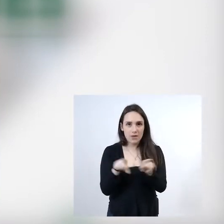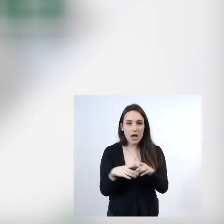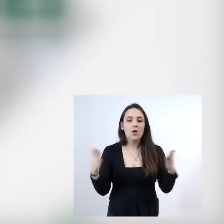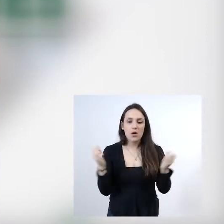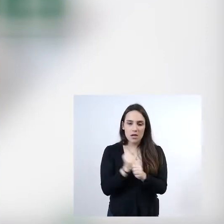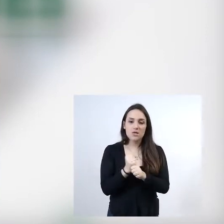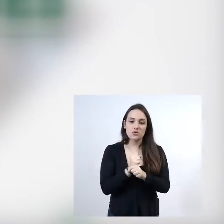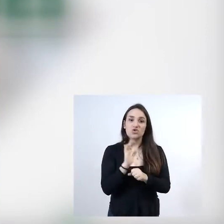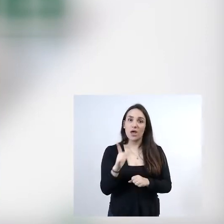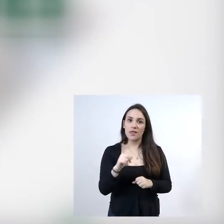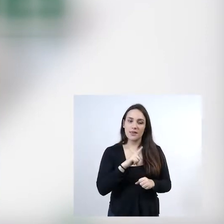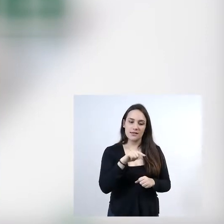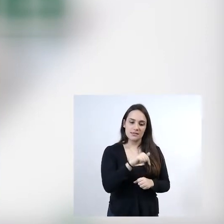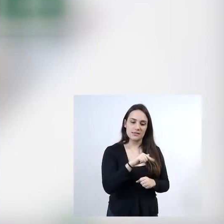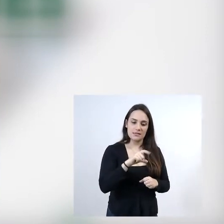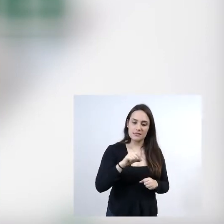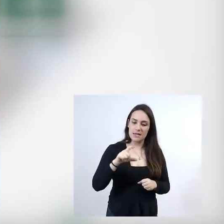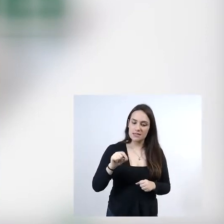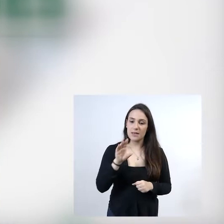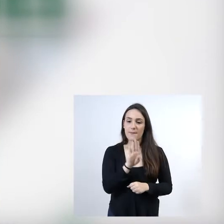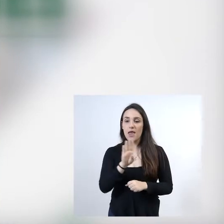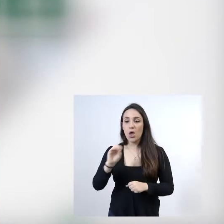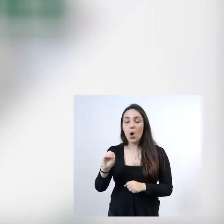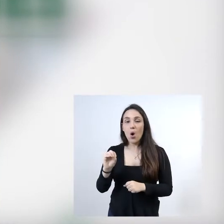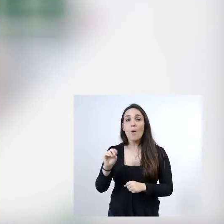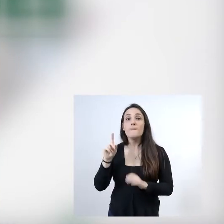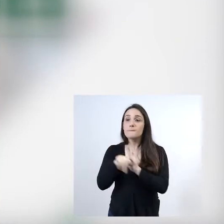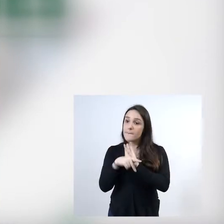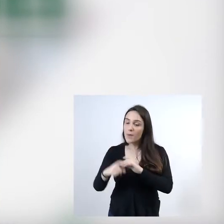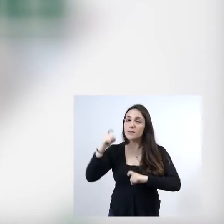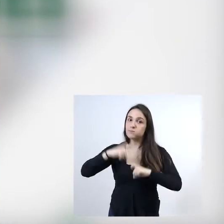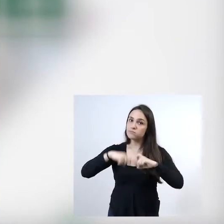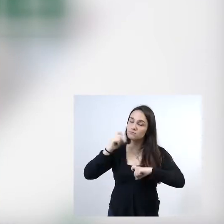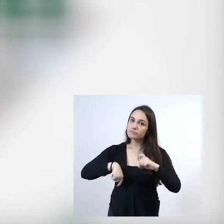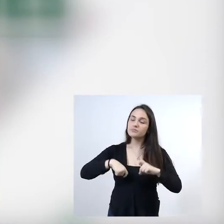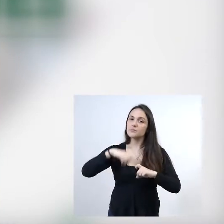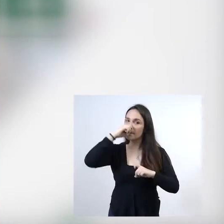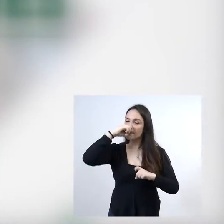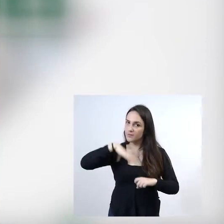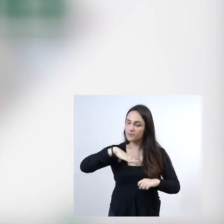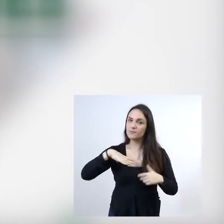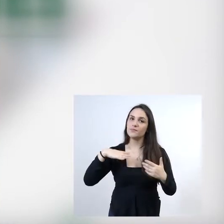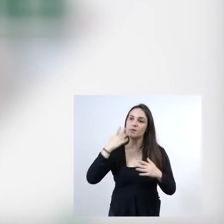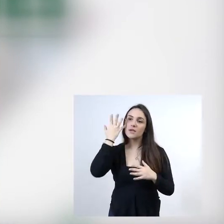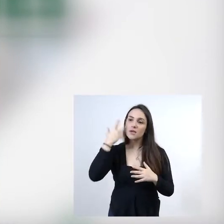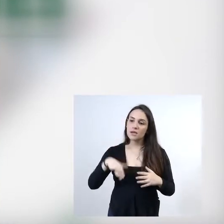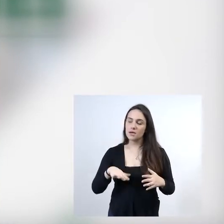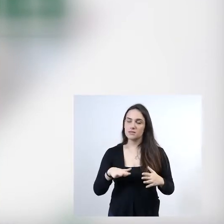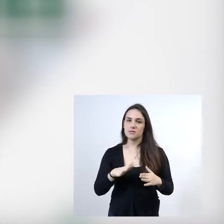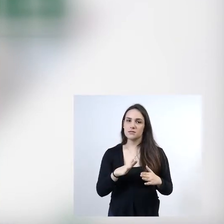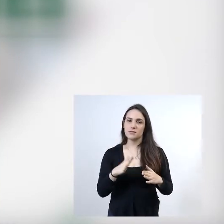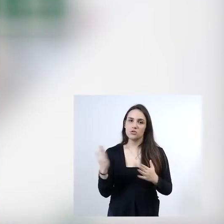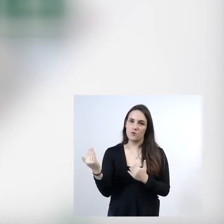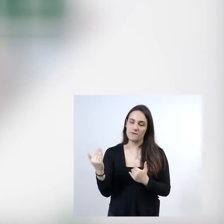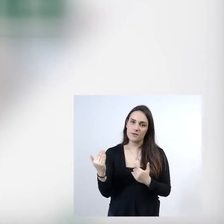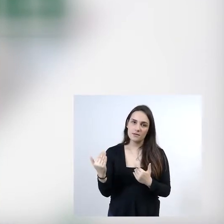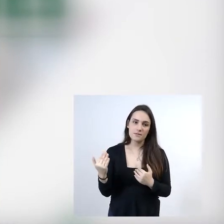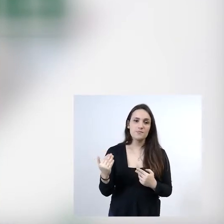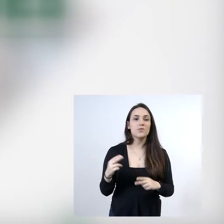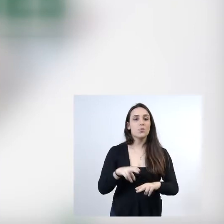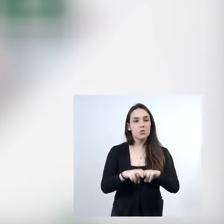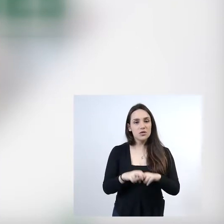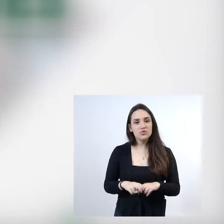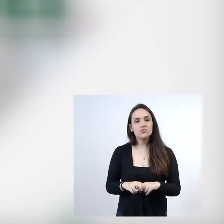ocorrência registrados. Então, todos esses delitos são devidamente apurados, instaurados inquéritos